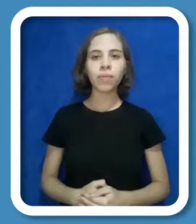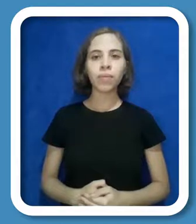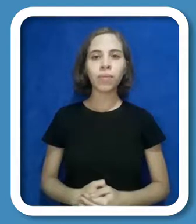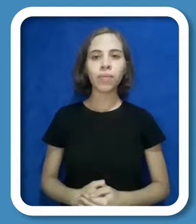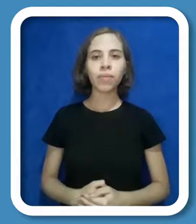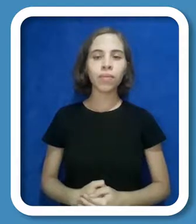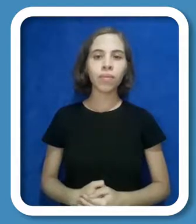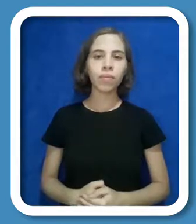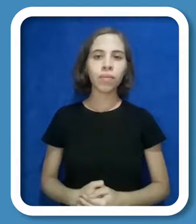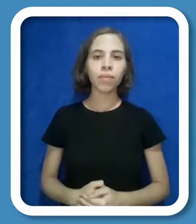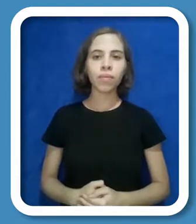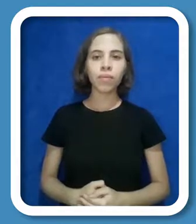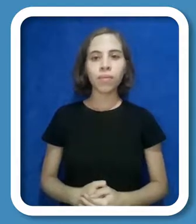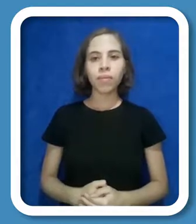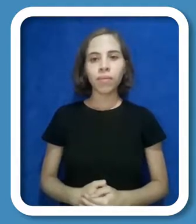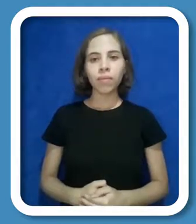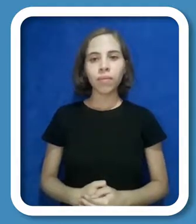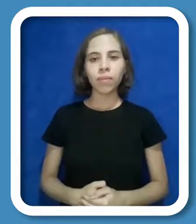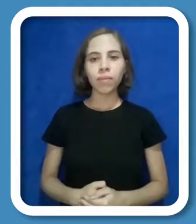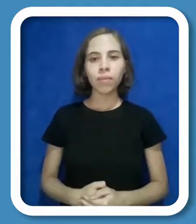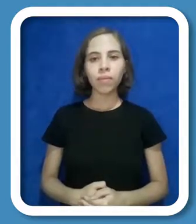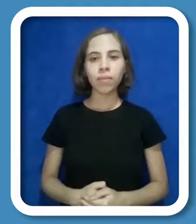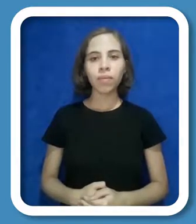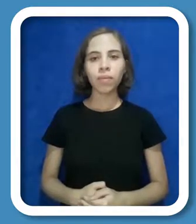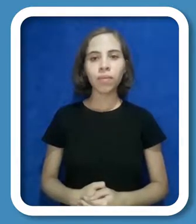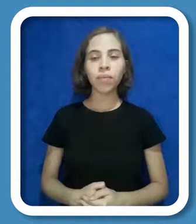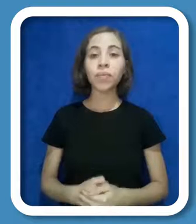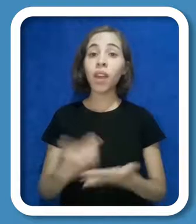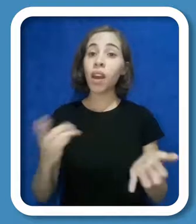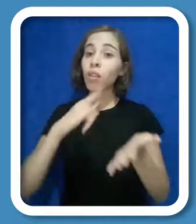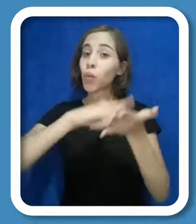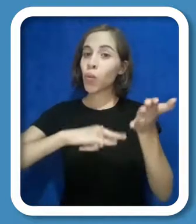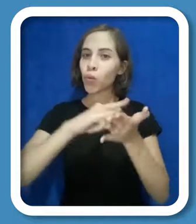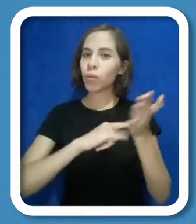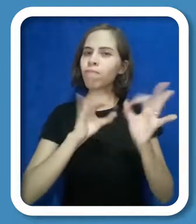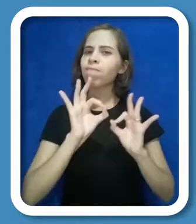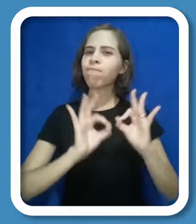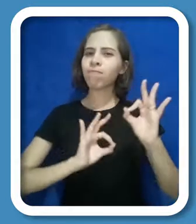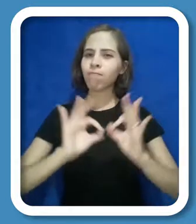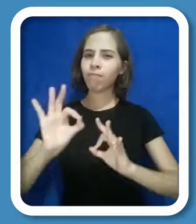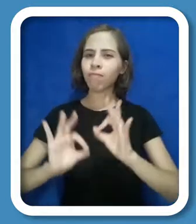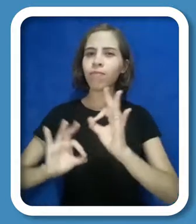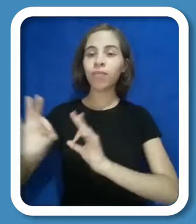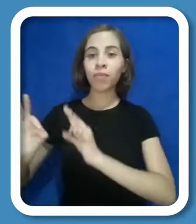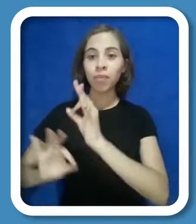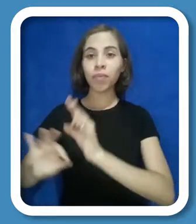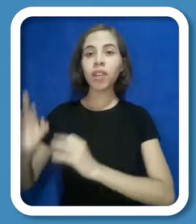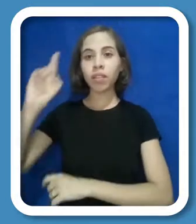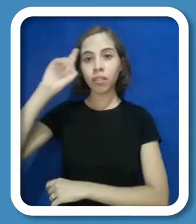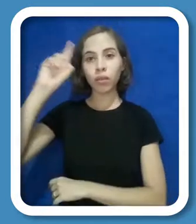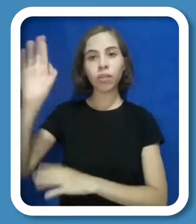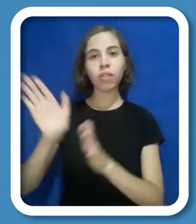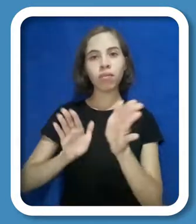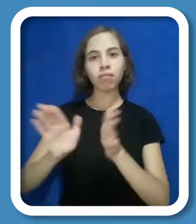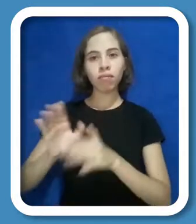A UNB Quem Faz é a Gente. Ele é um documento que foi elaborado pela Diretoria de